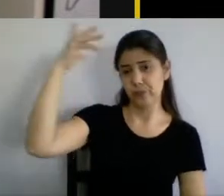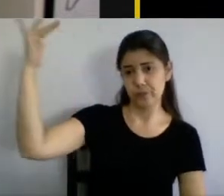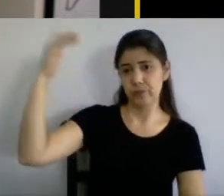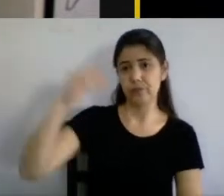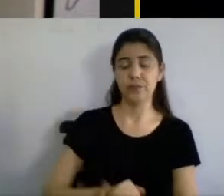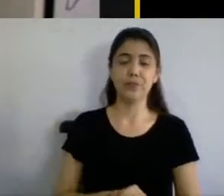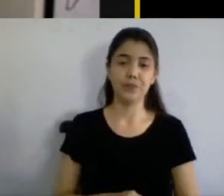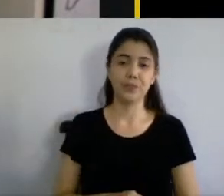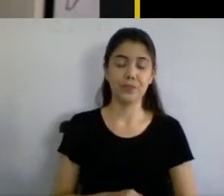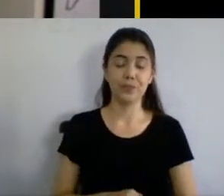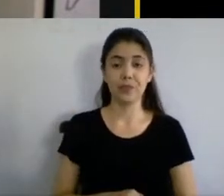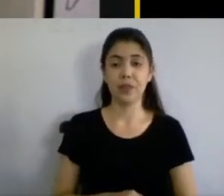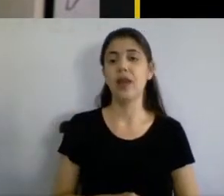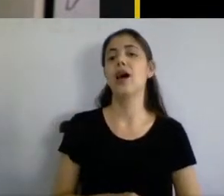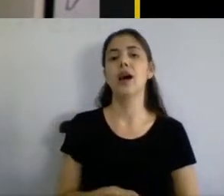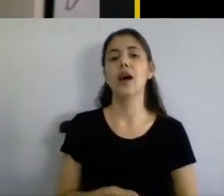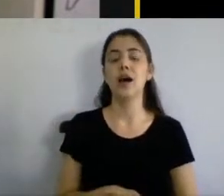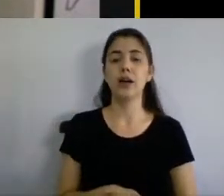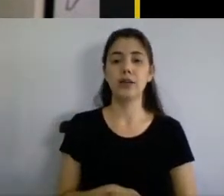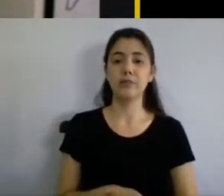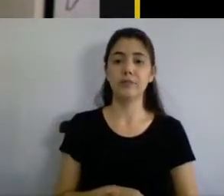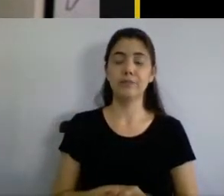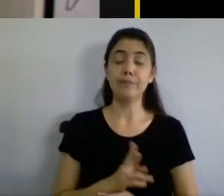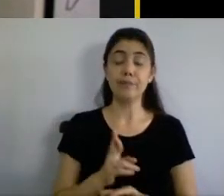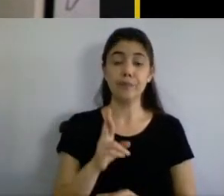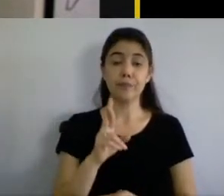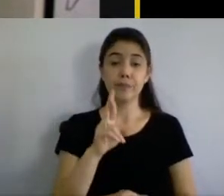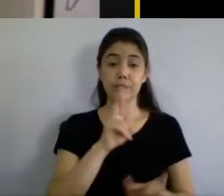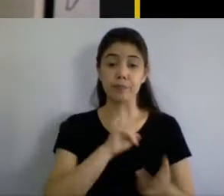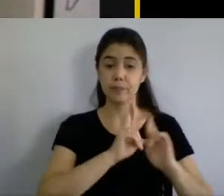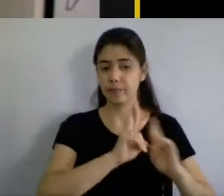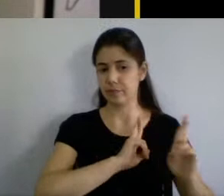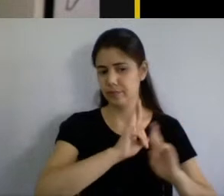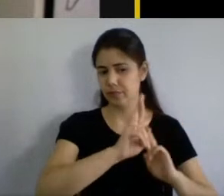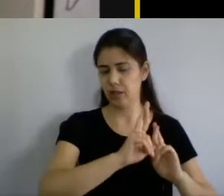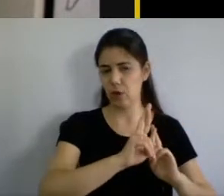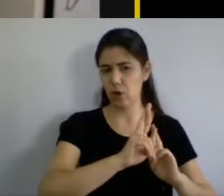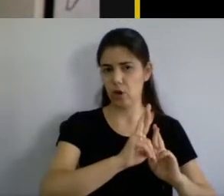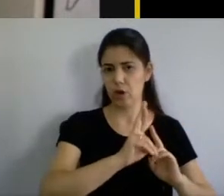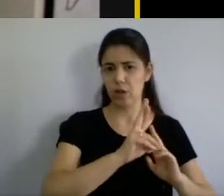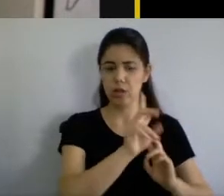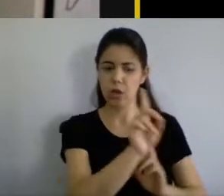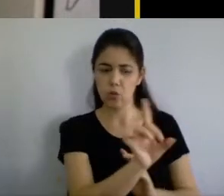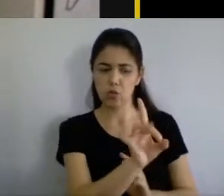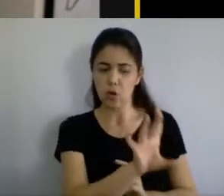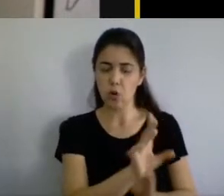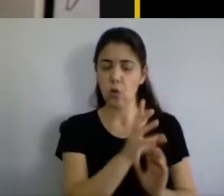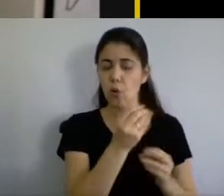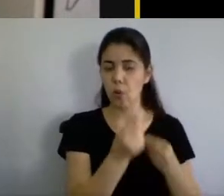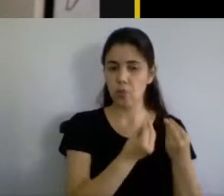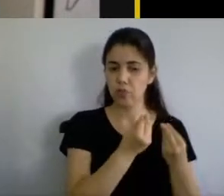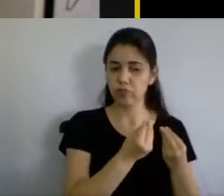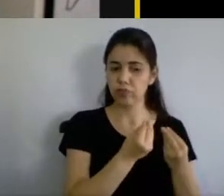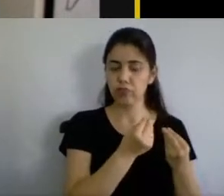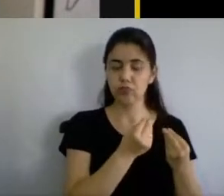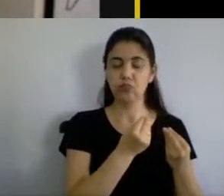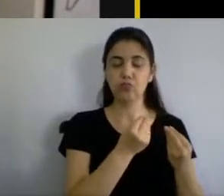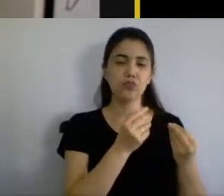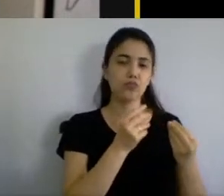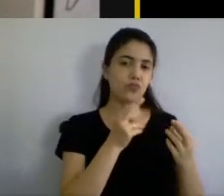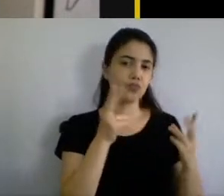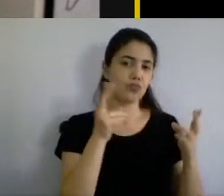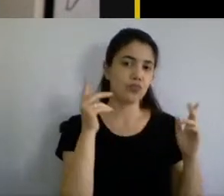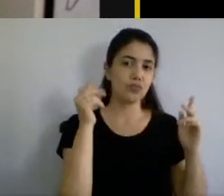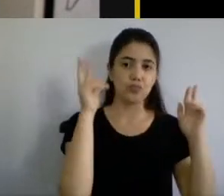a retórica permanece aí, não mais como a instituição greco-romana que ela foi, mas ela permanece como